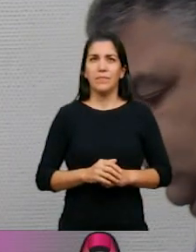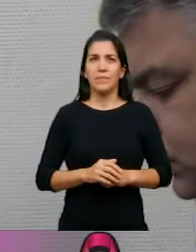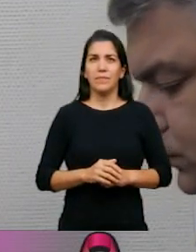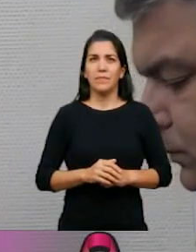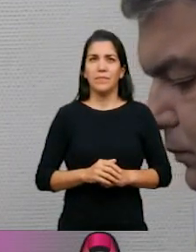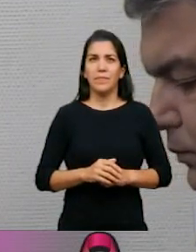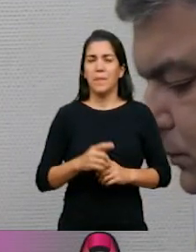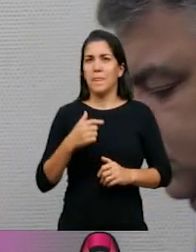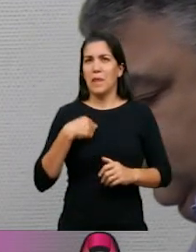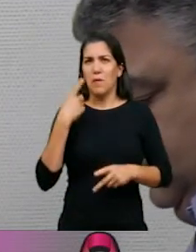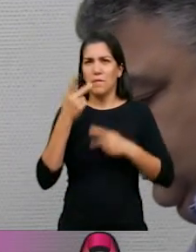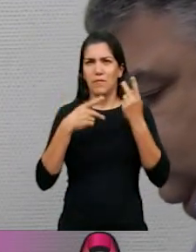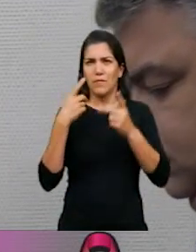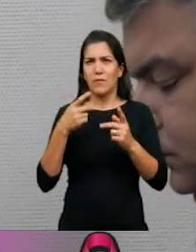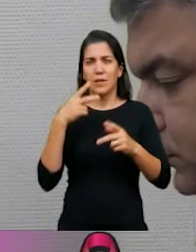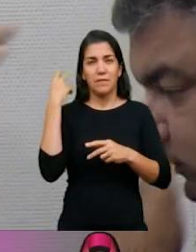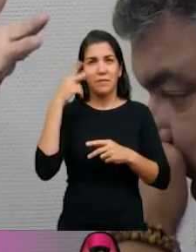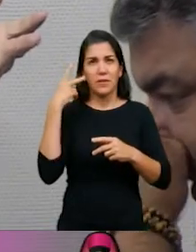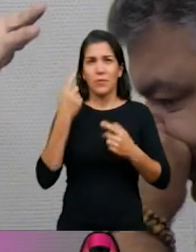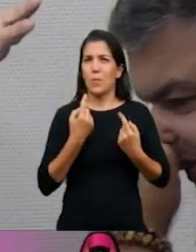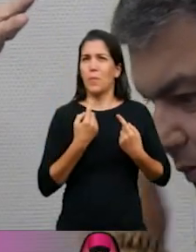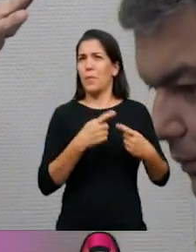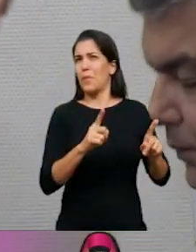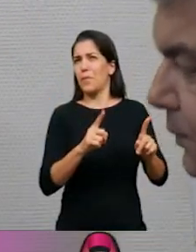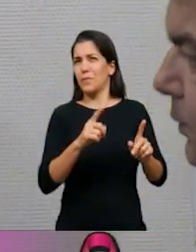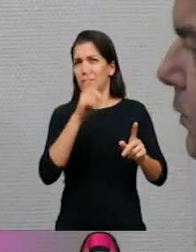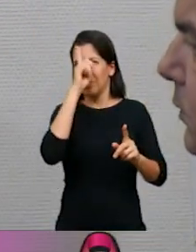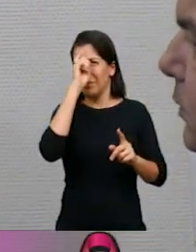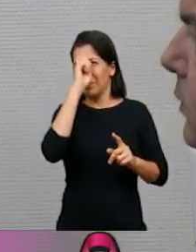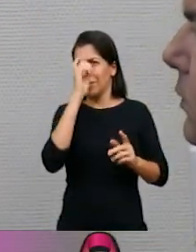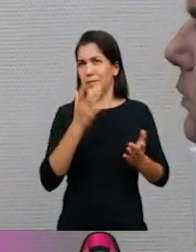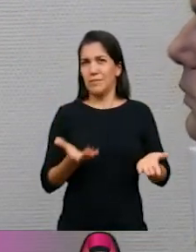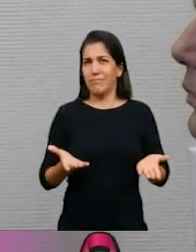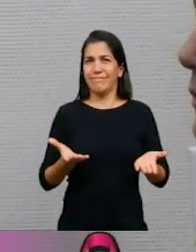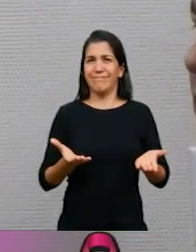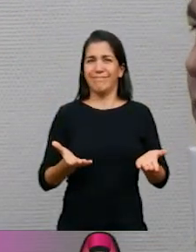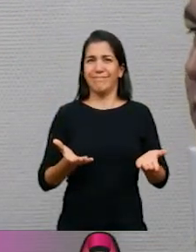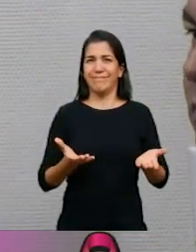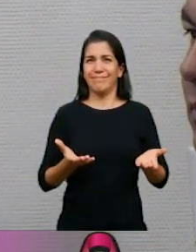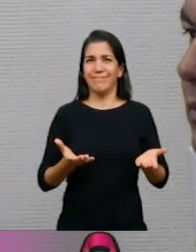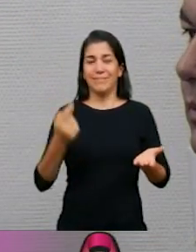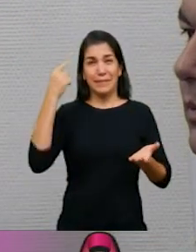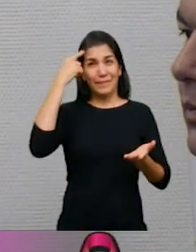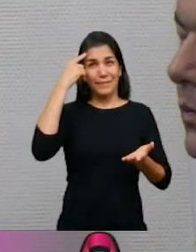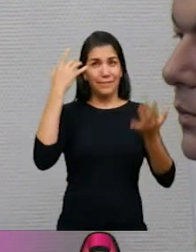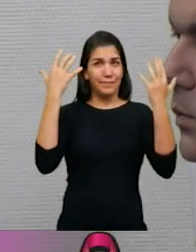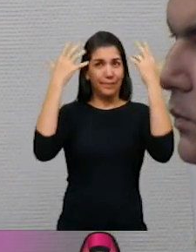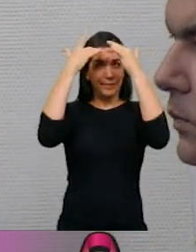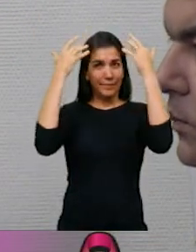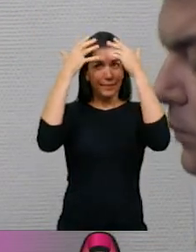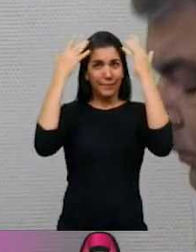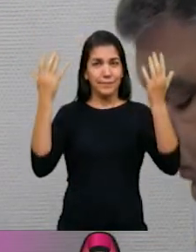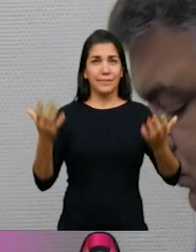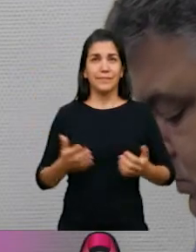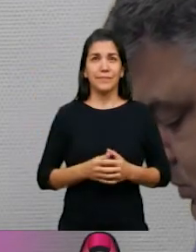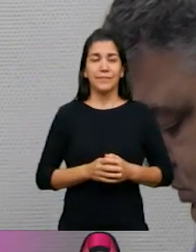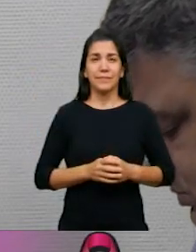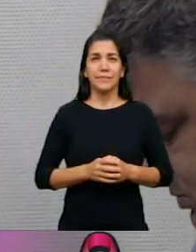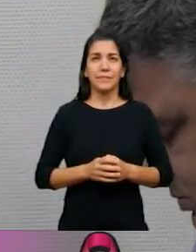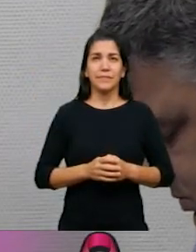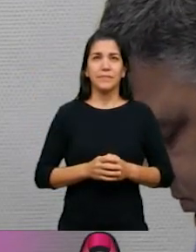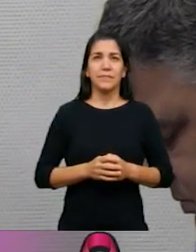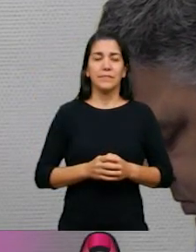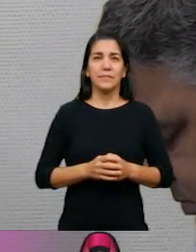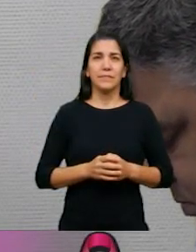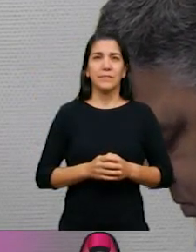Eu não falei que os vereadores são contra o pronto-socorro. Que vereador é contra o pronto-socorro? Não tem lógica esse raciocínio. Então, é importante mesmo